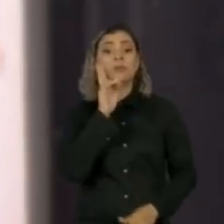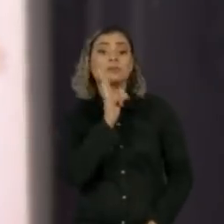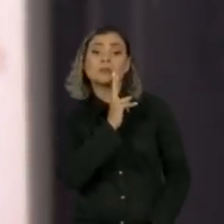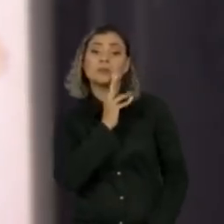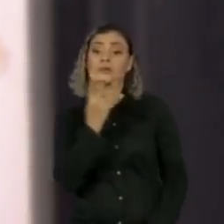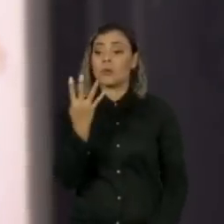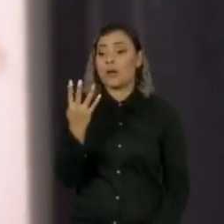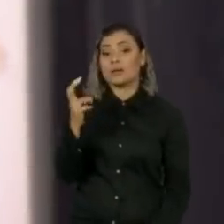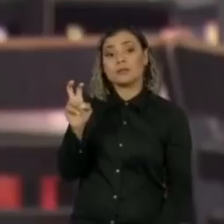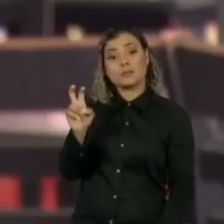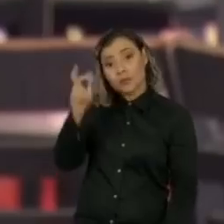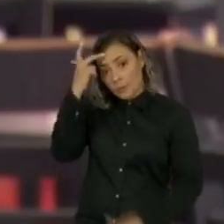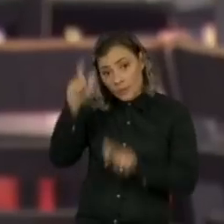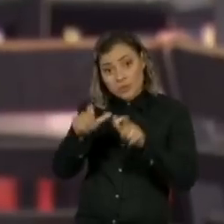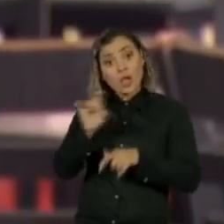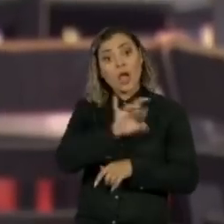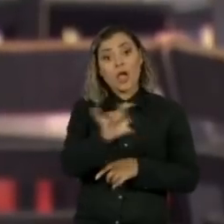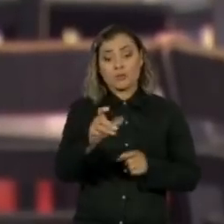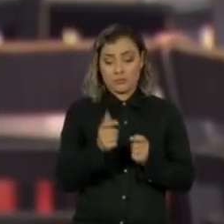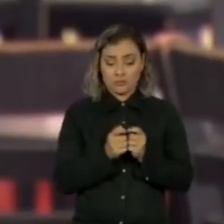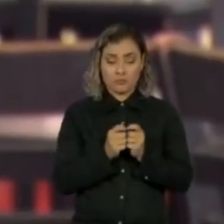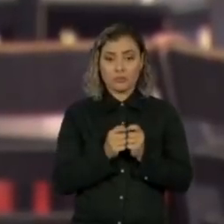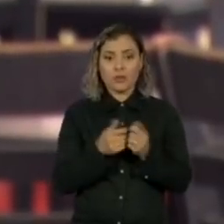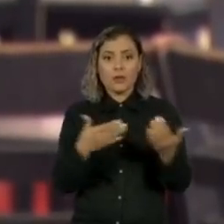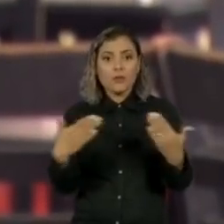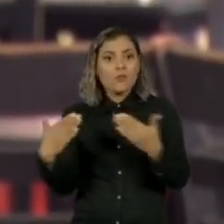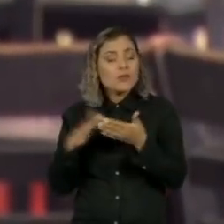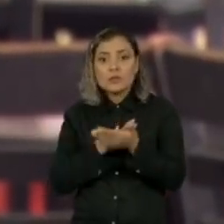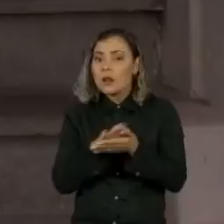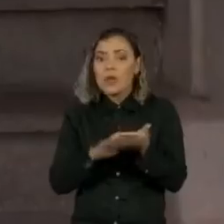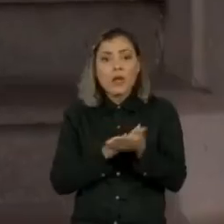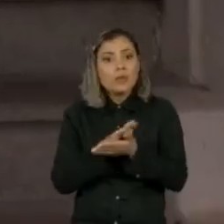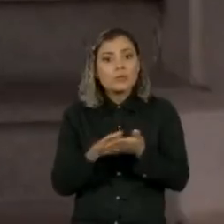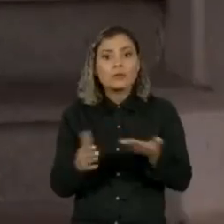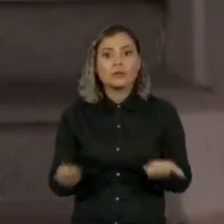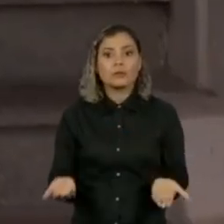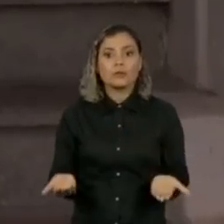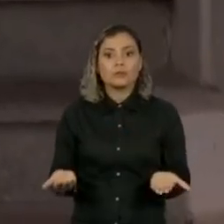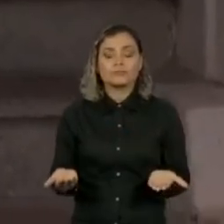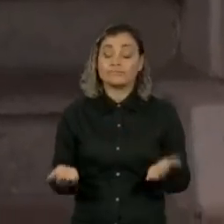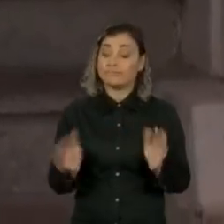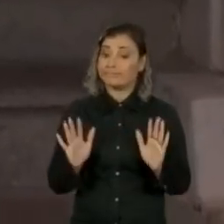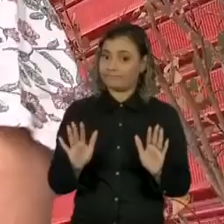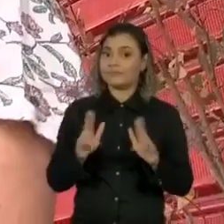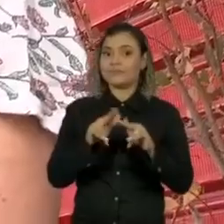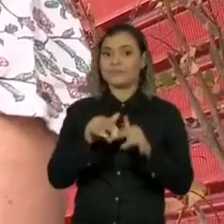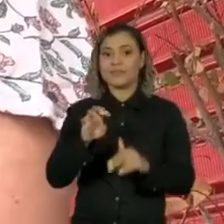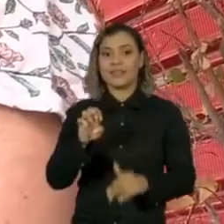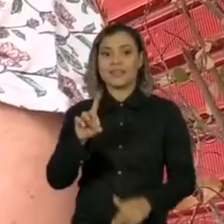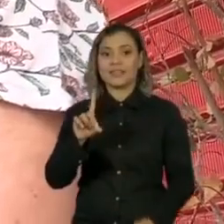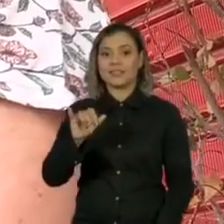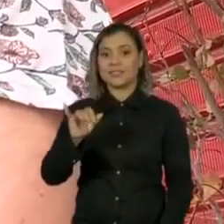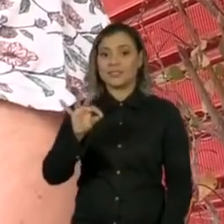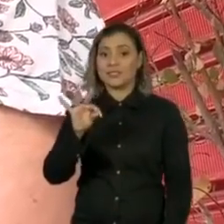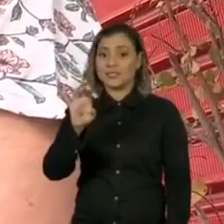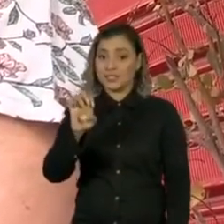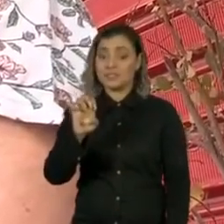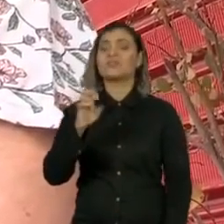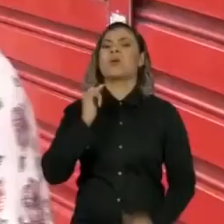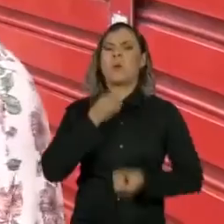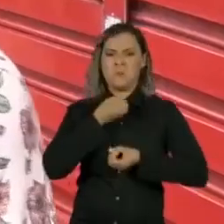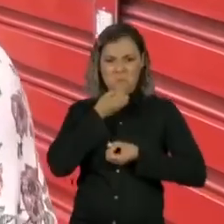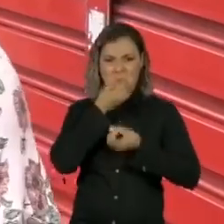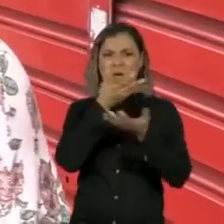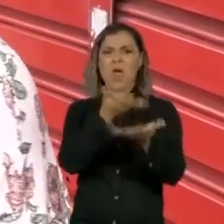e cada um no celular, ninguém troca mais ideia. Para ser ouvida, Dona Edith põe a boca no